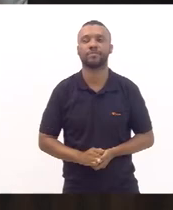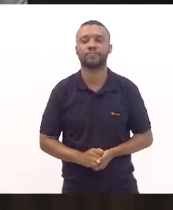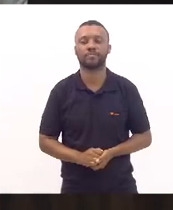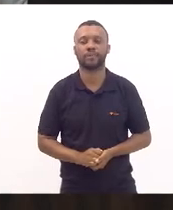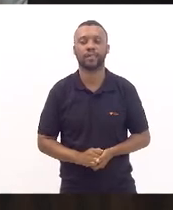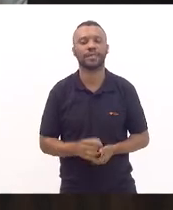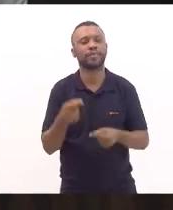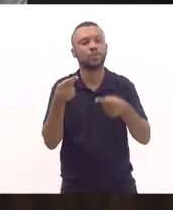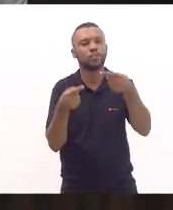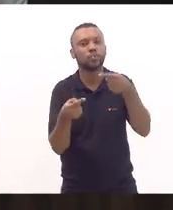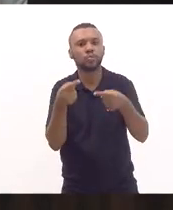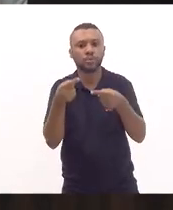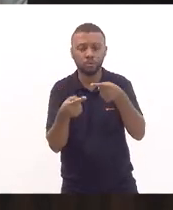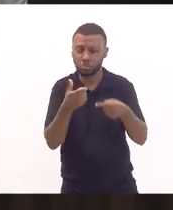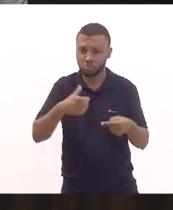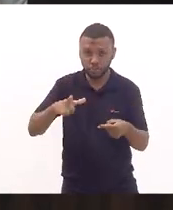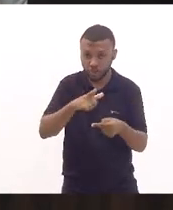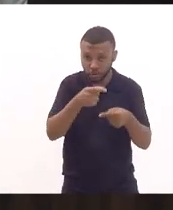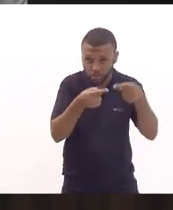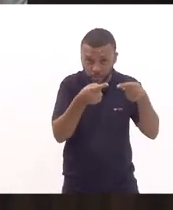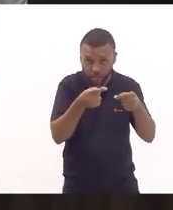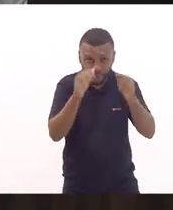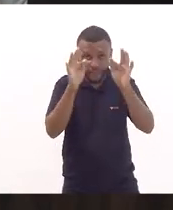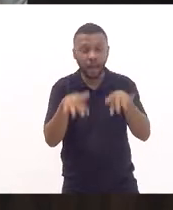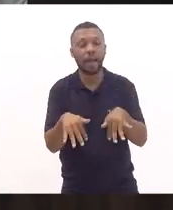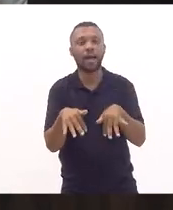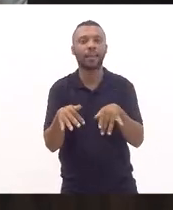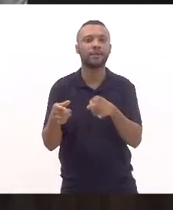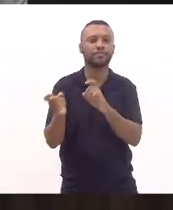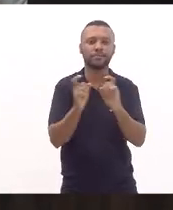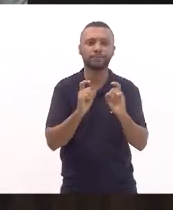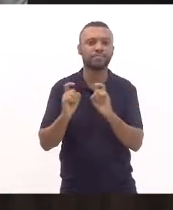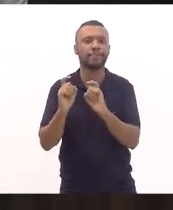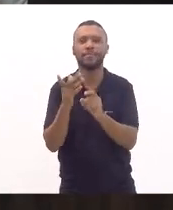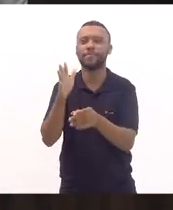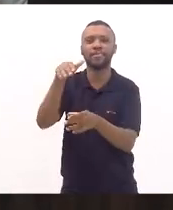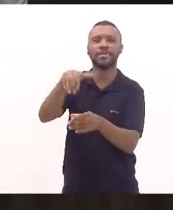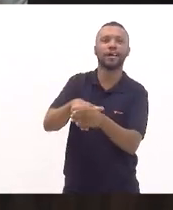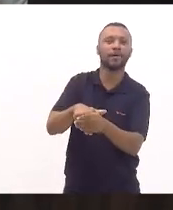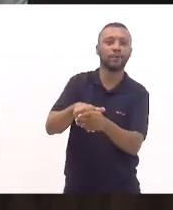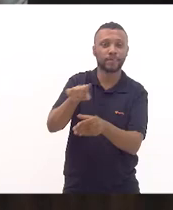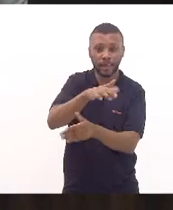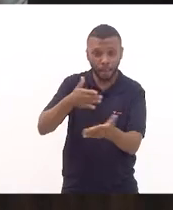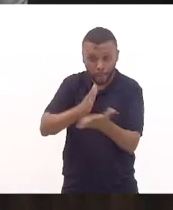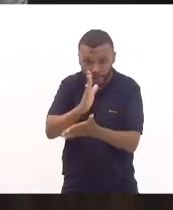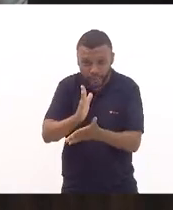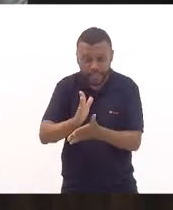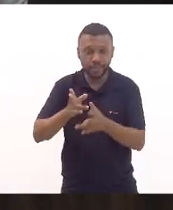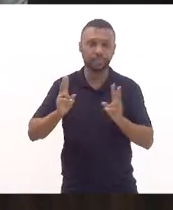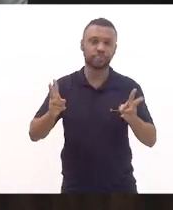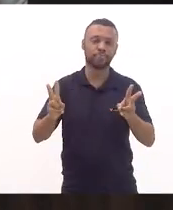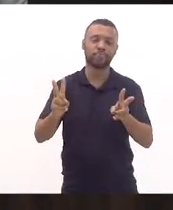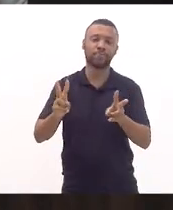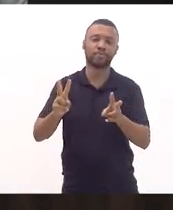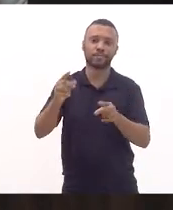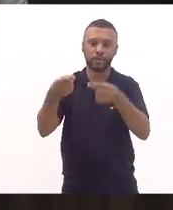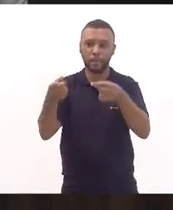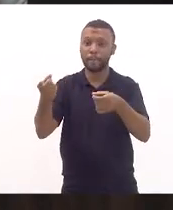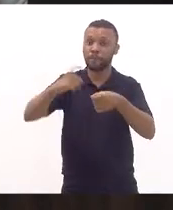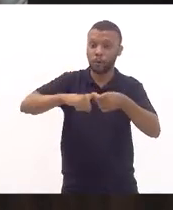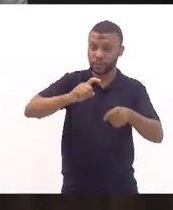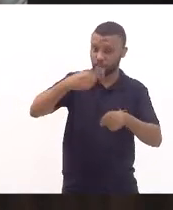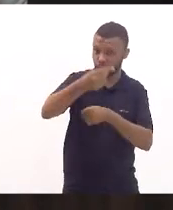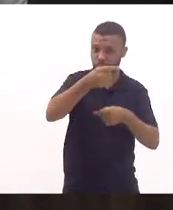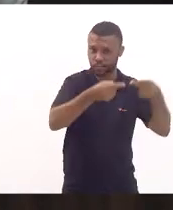em discussão, não havendo quem queira discutir, encerrada a discussão, em votação, se os que aprovam permaneçam como estão aprovados em primeira, retornem em segunda. Projeto